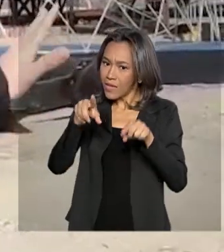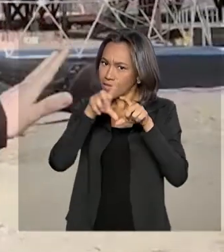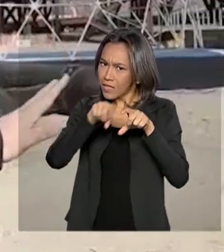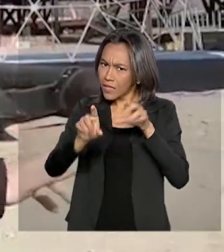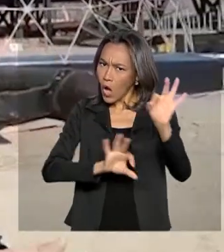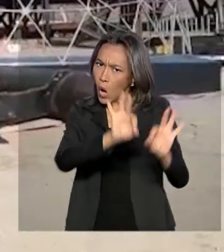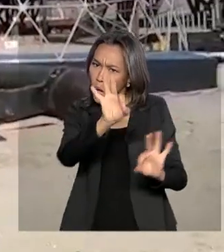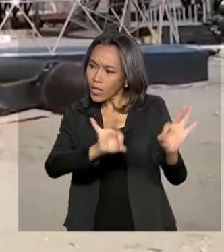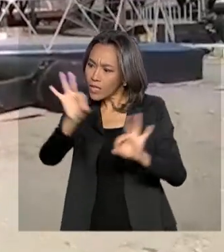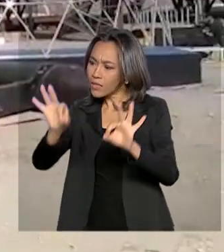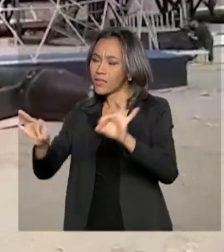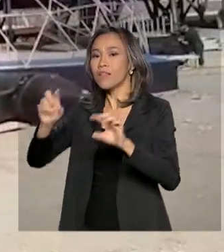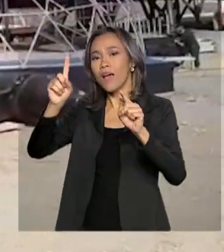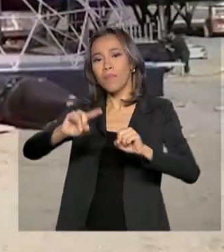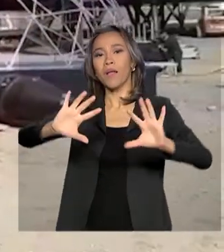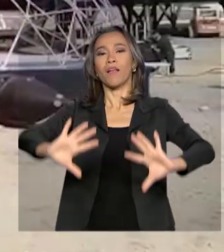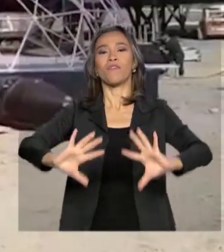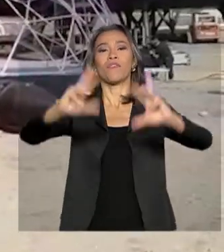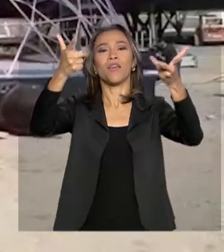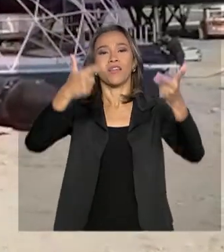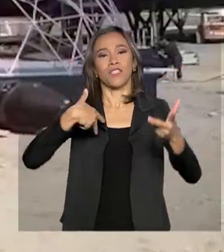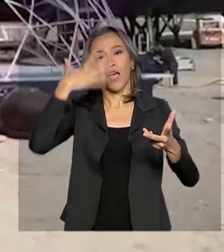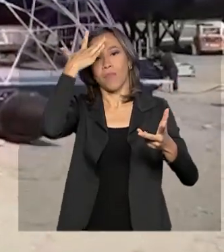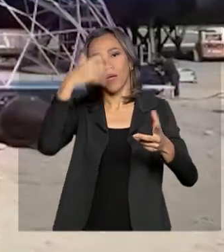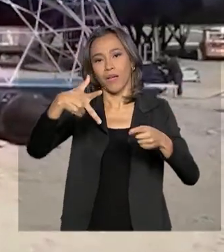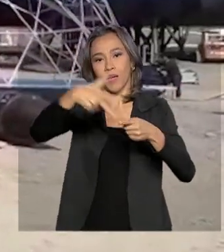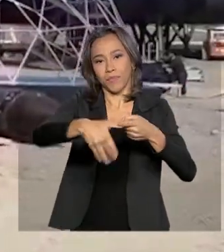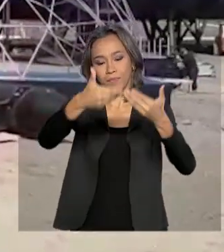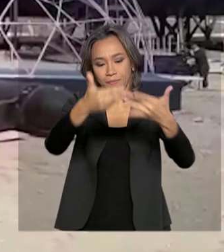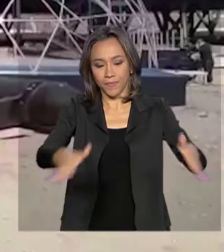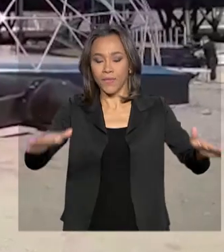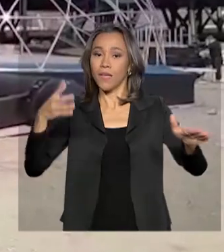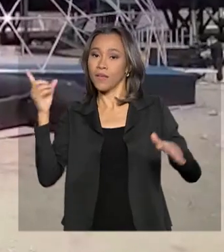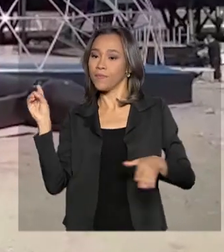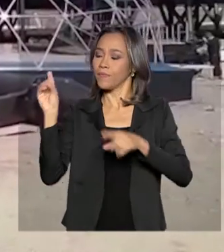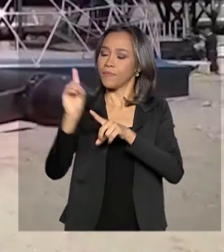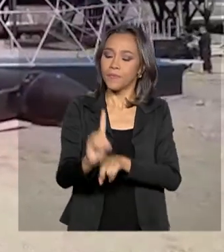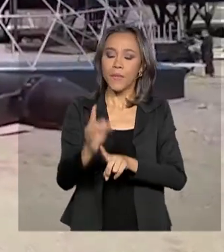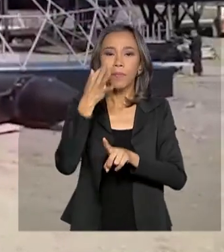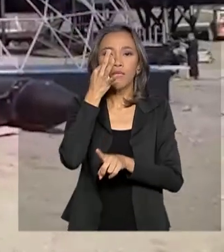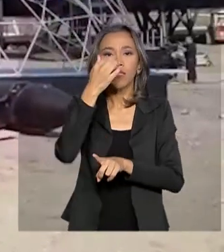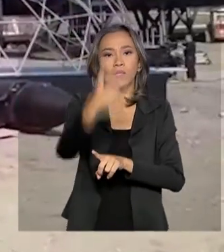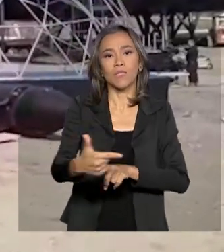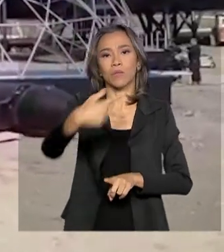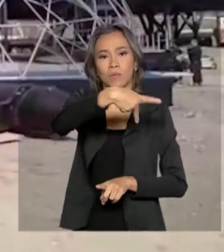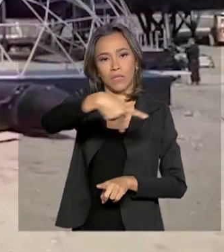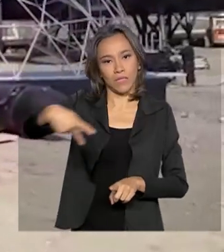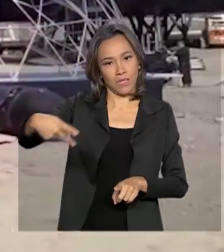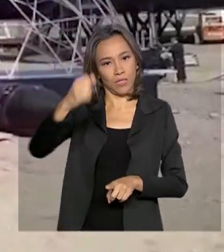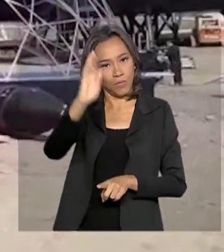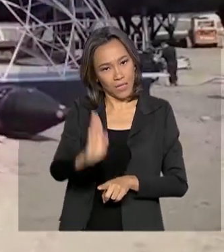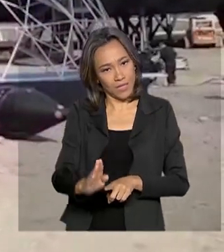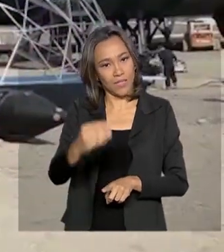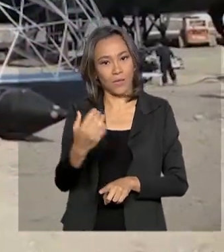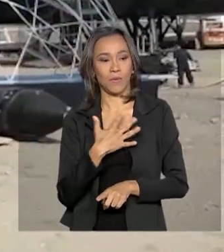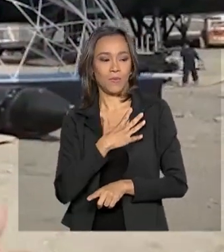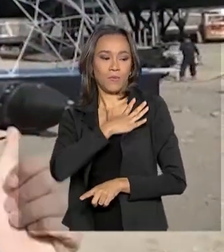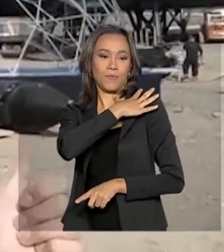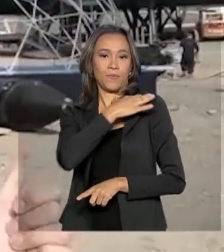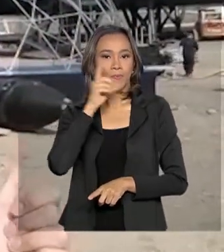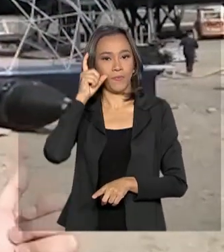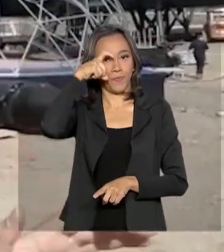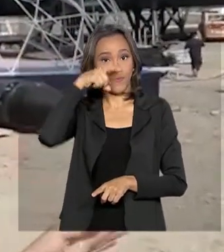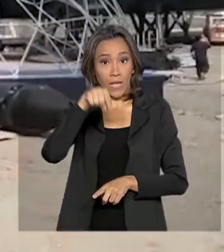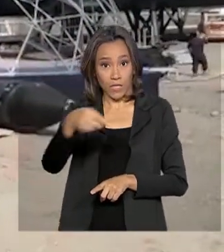sendo montada aqui é para a festa de inauguração, cerimônia que vai contar com a presença do vice-presidente da República, Hamilton Mourão. A